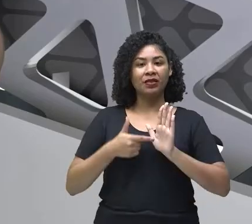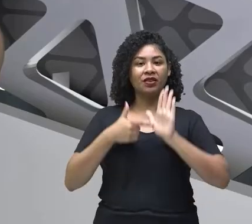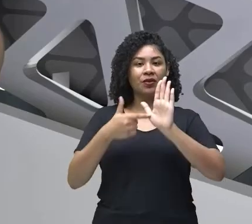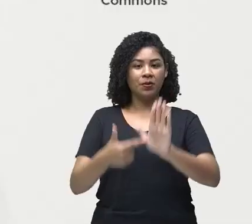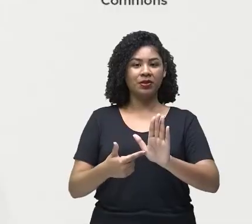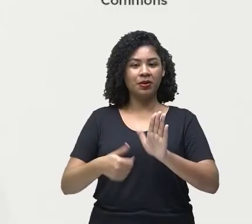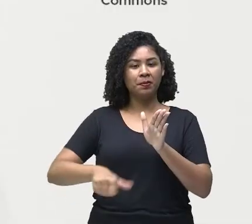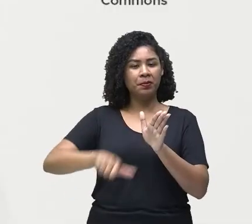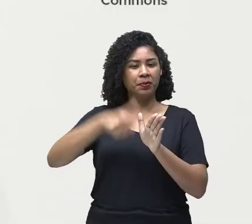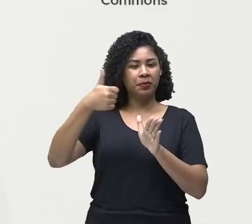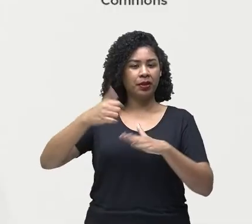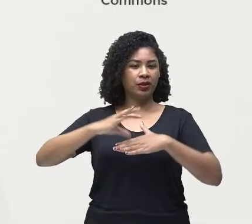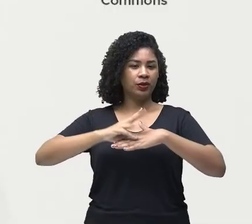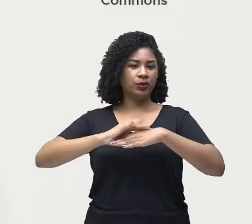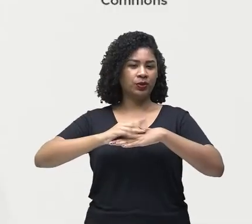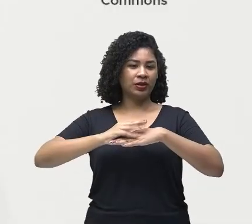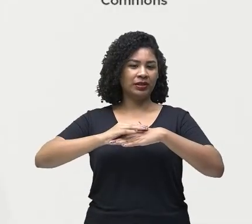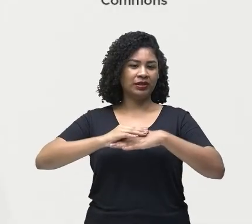a primeira.